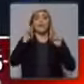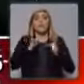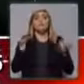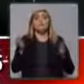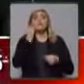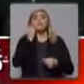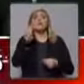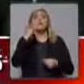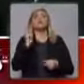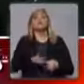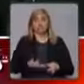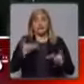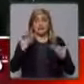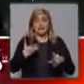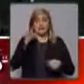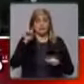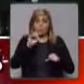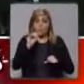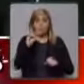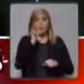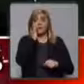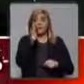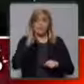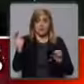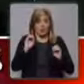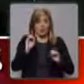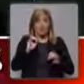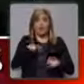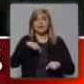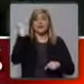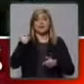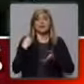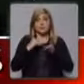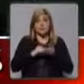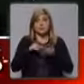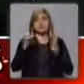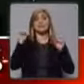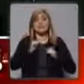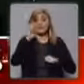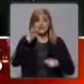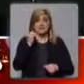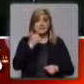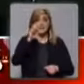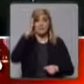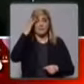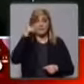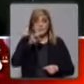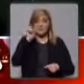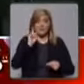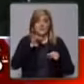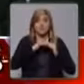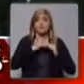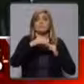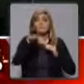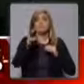Não havendo acordo agora, não é grave. O que é grave é se não houver acordo na próxima segunda-feira e se a data de 28 de fevereiro for ultrapassada.